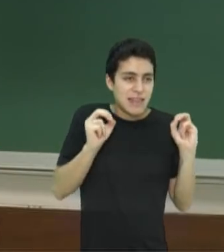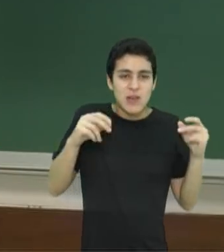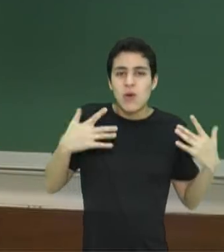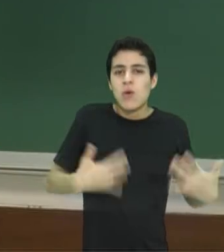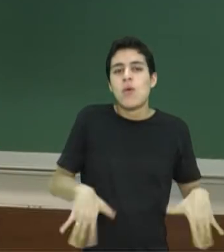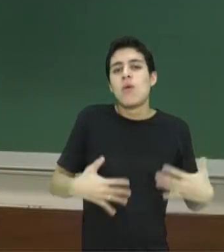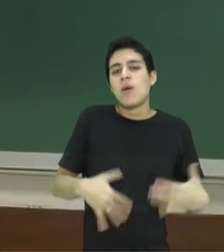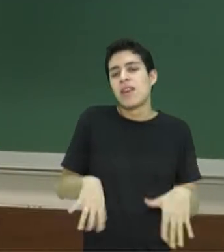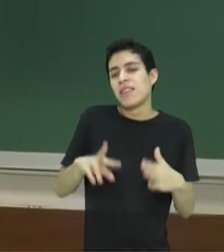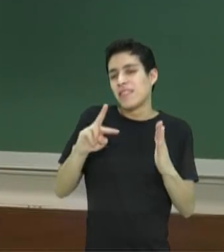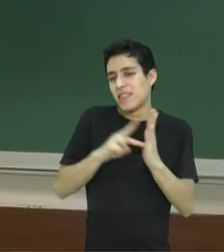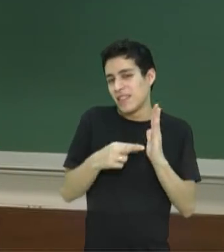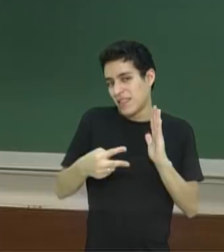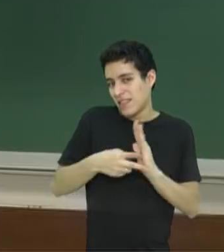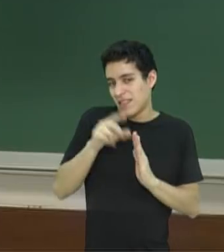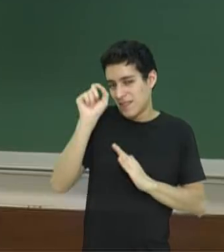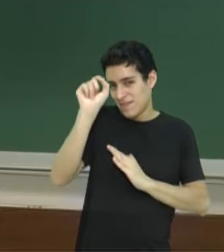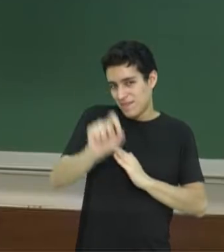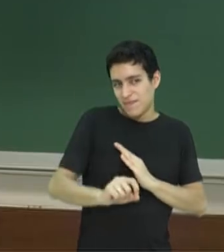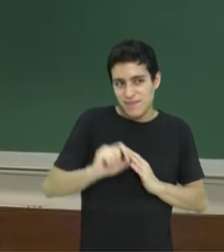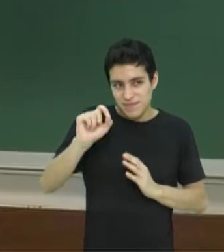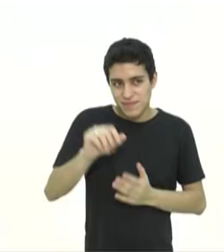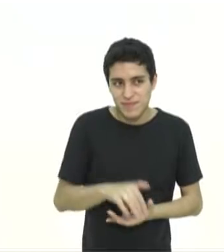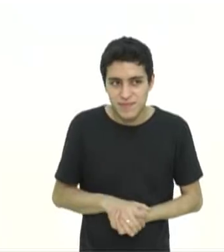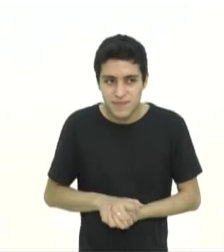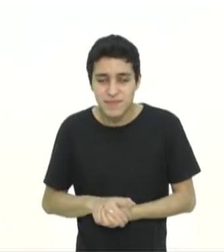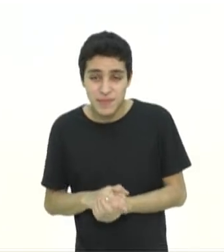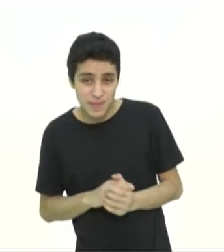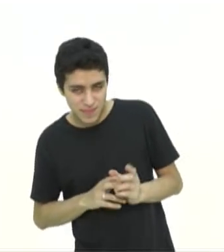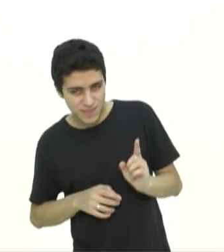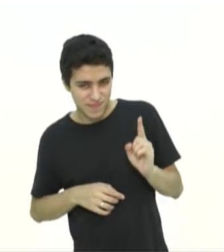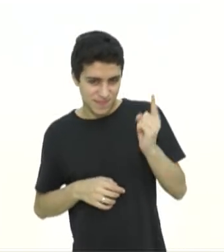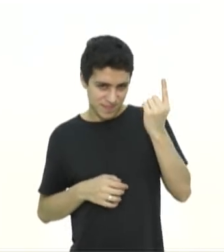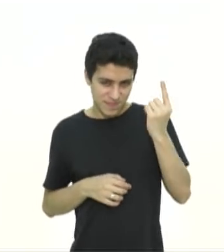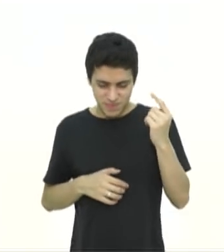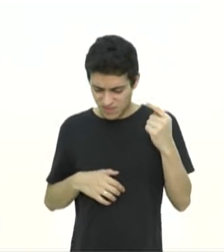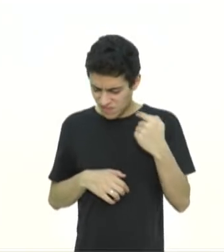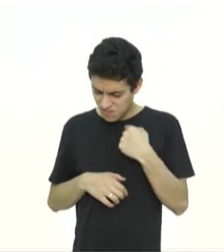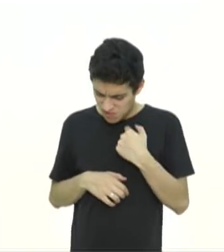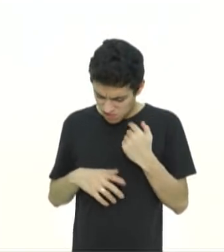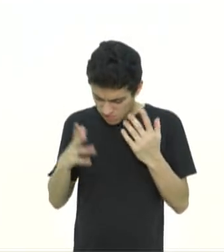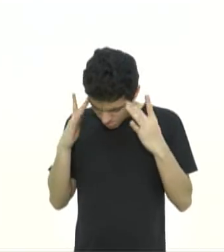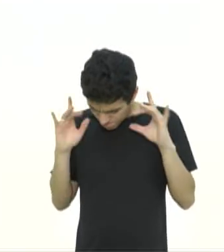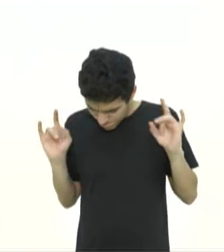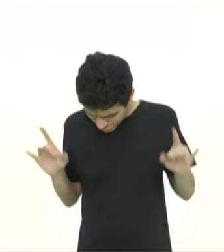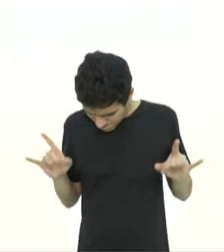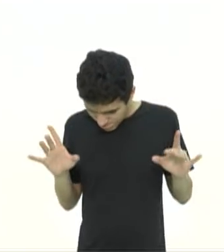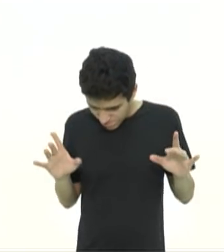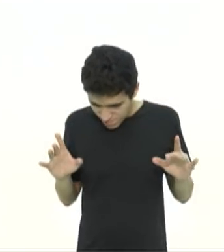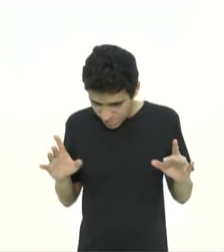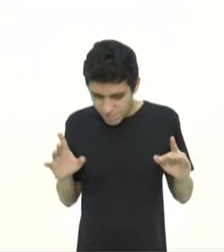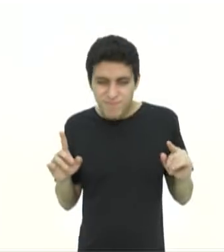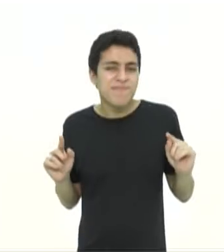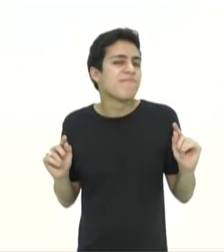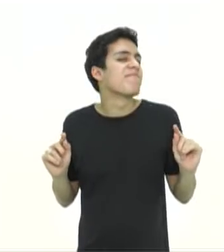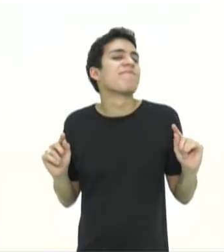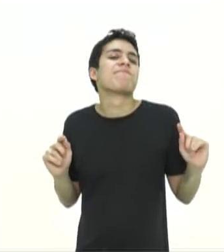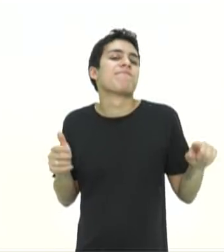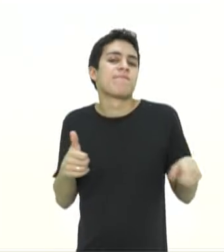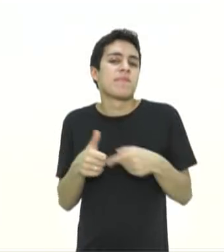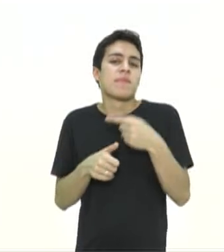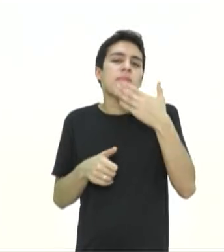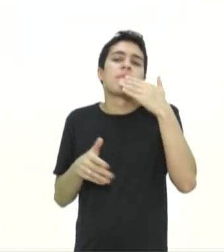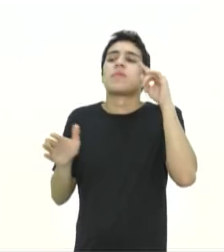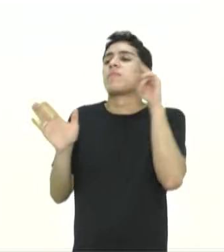que que isso quer dizer? Vamos pensar um pouquinho. Então, lá no primeiro, Wesley disse: minha cabeça tá doendo. E ele, a primeira coisa que ele fez